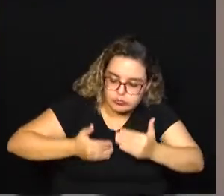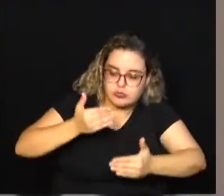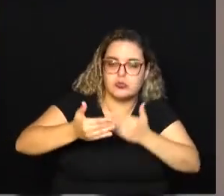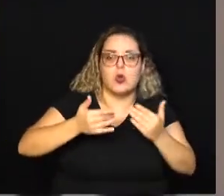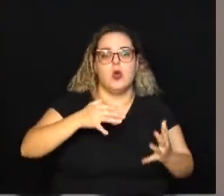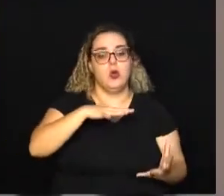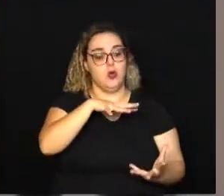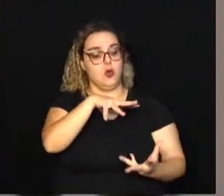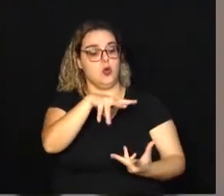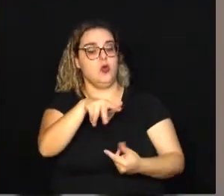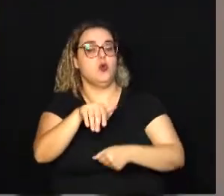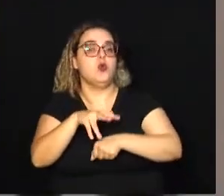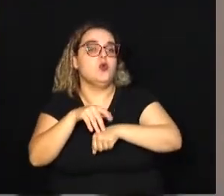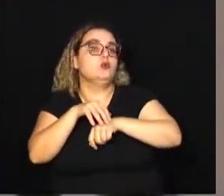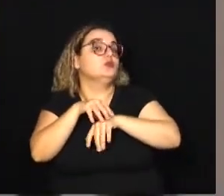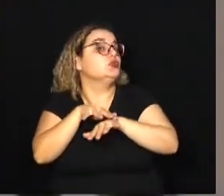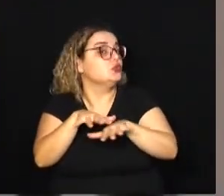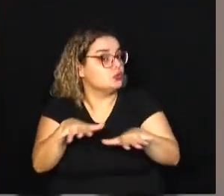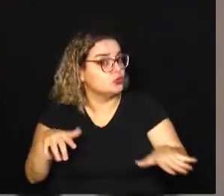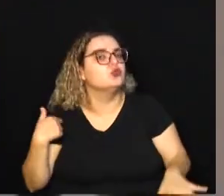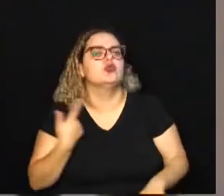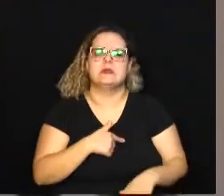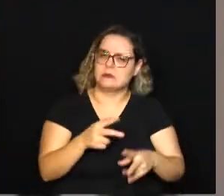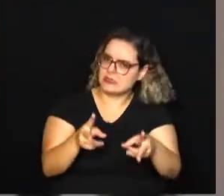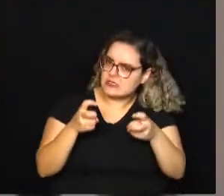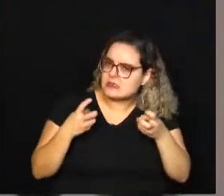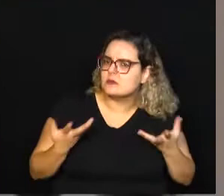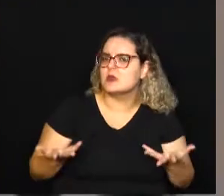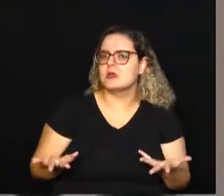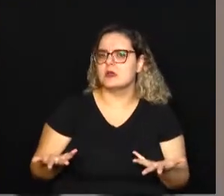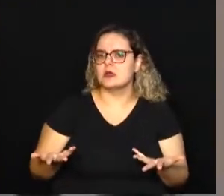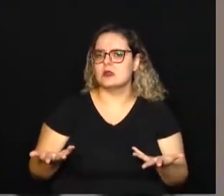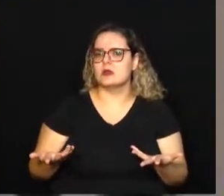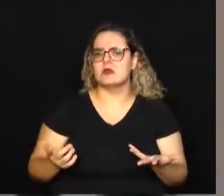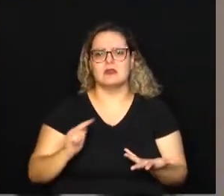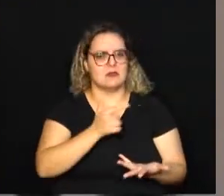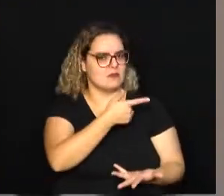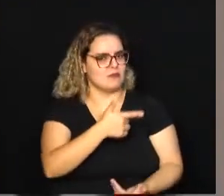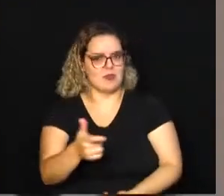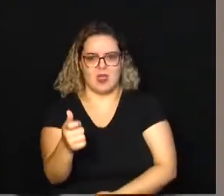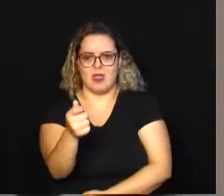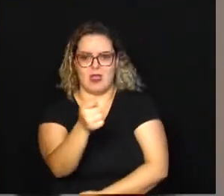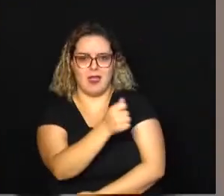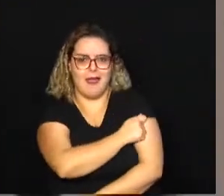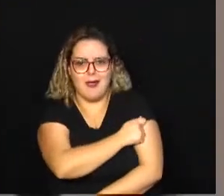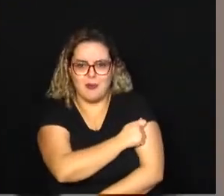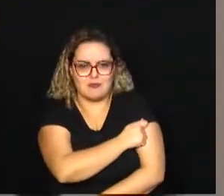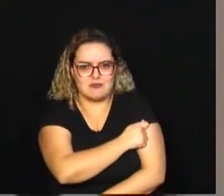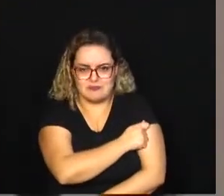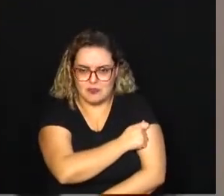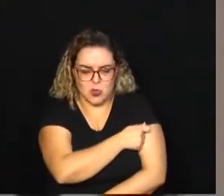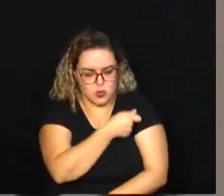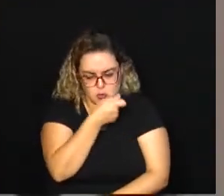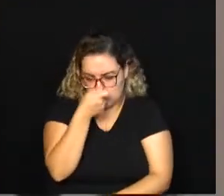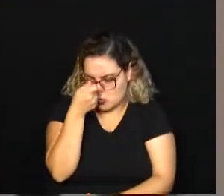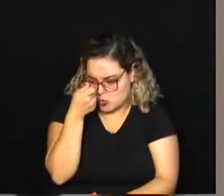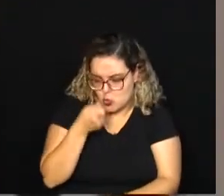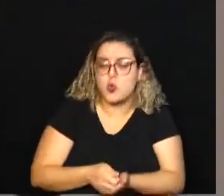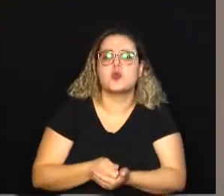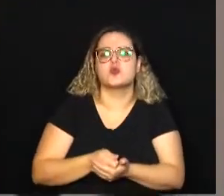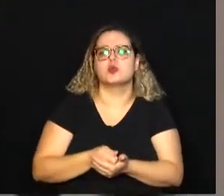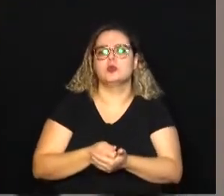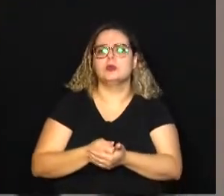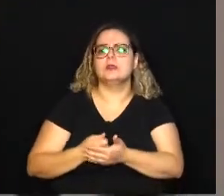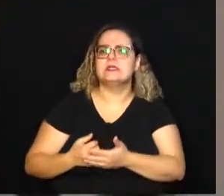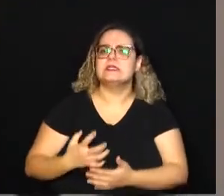pandemia como essa, a gente está vendo isso, e nem autoridades que tenham condição de poder levar